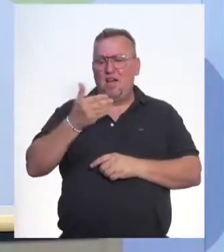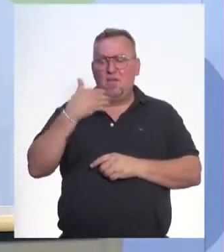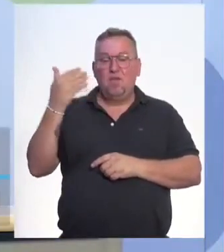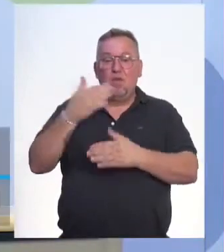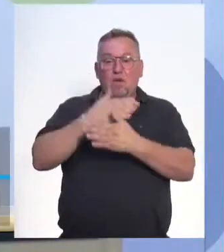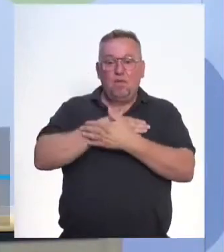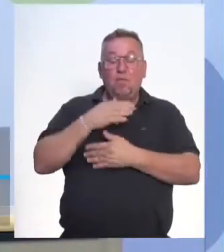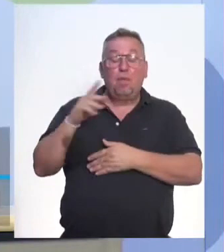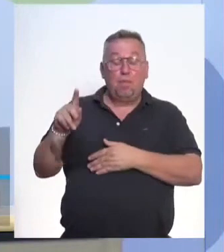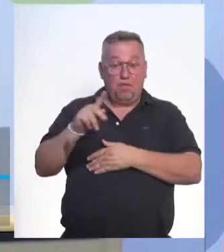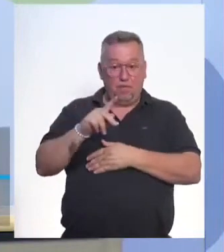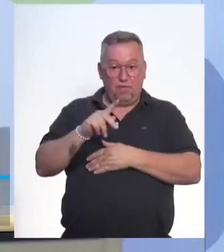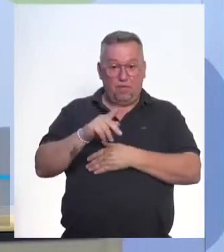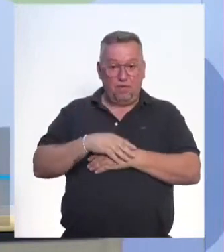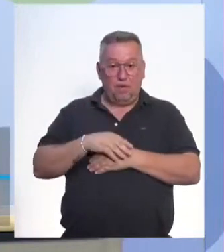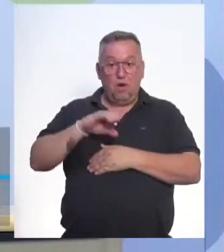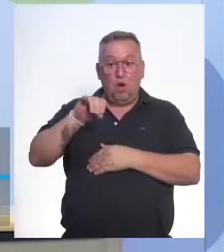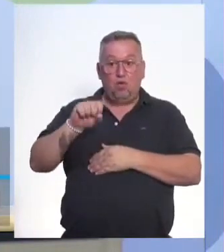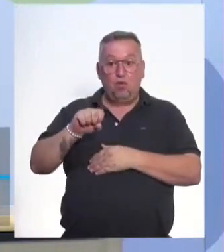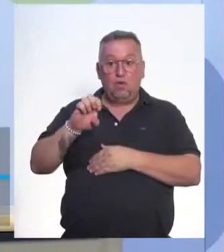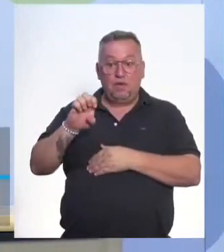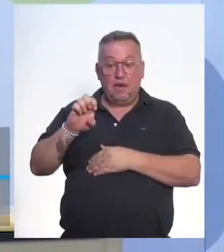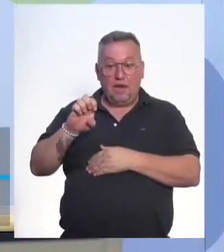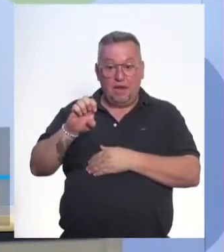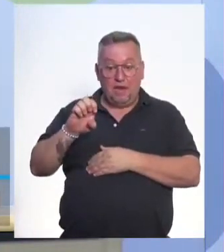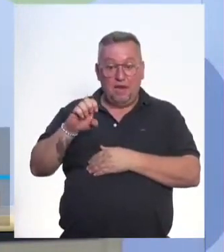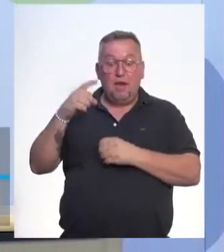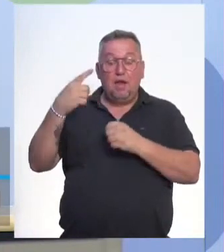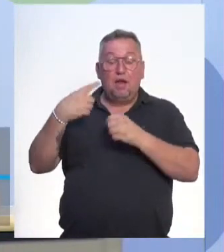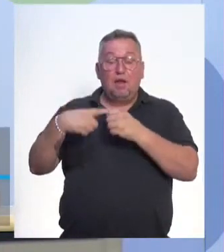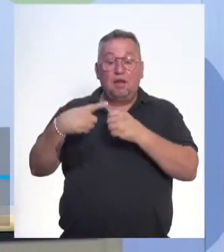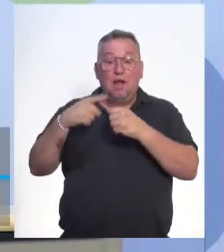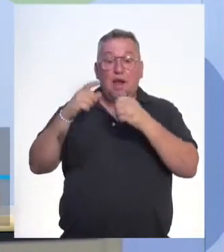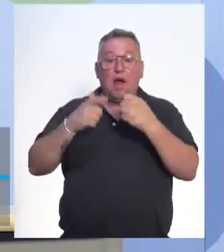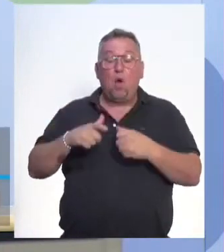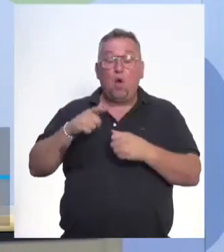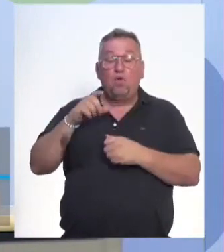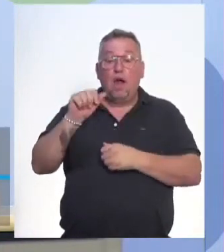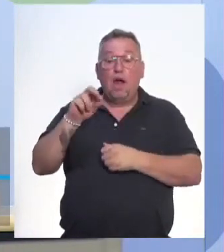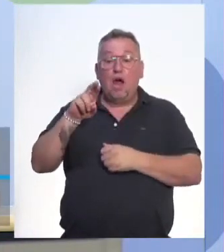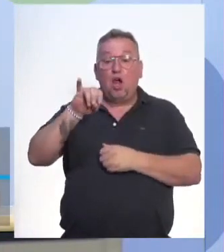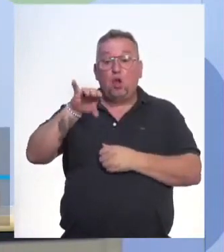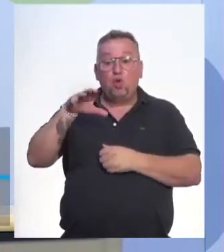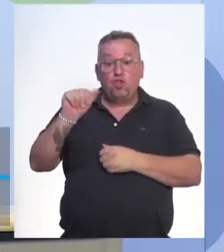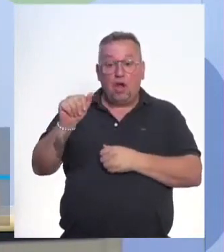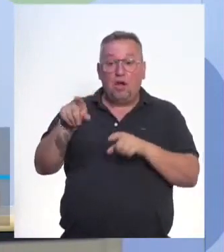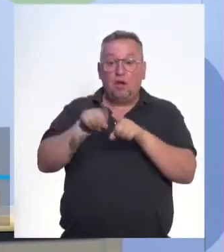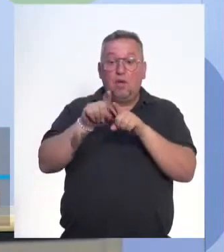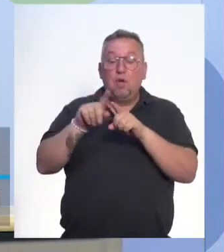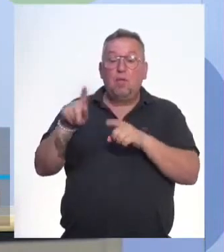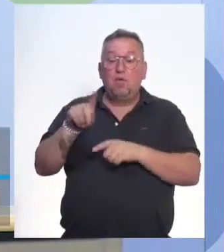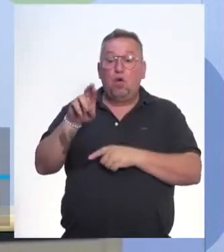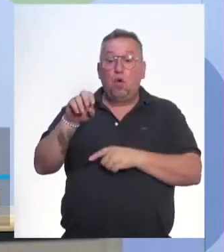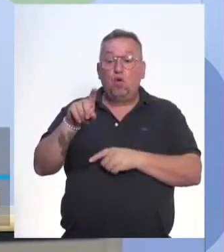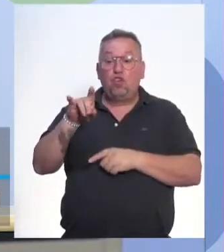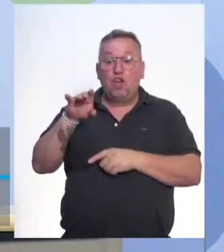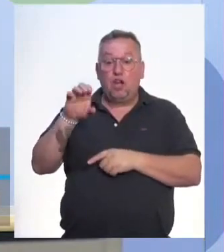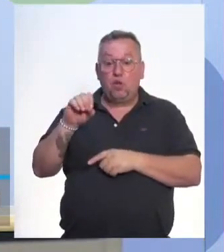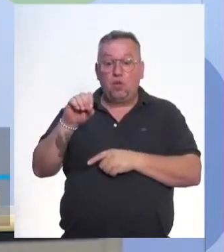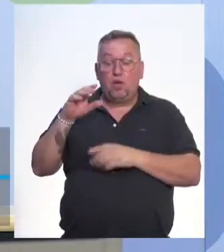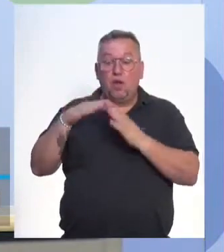abraço aí para algumas pessoas. Professor José, da escola Professora Esli Garcia Diniz, de Arujá. Professor Rogério, da PEI